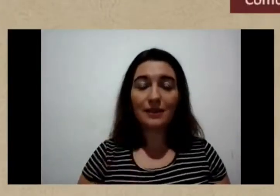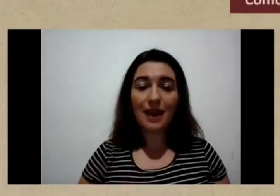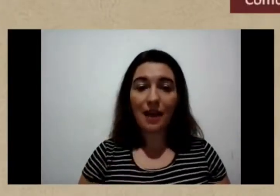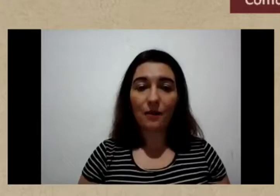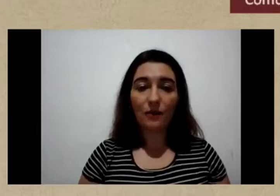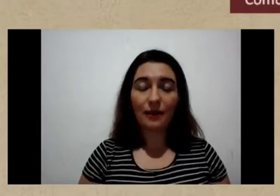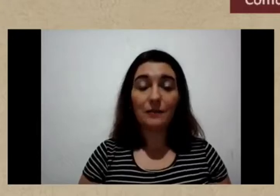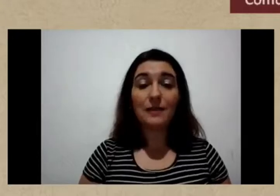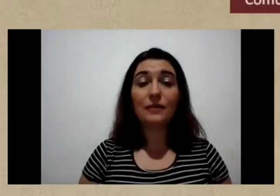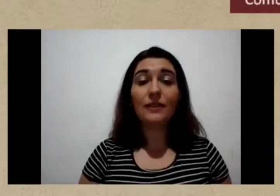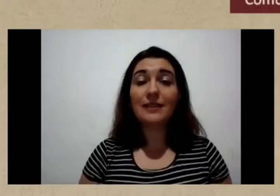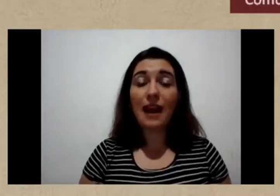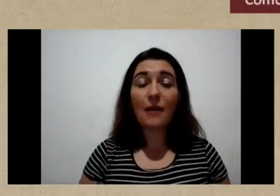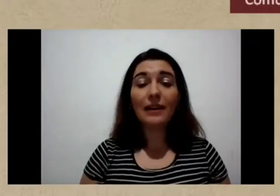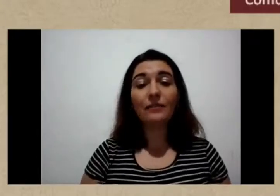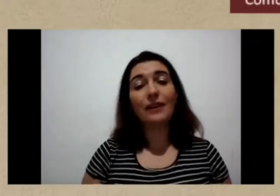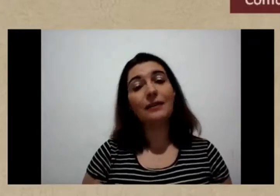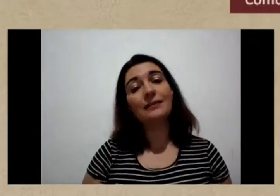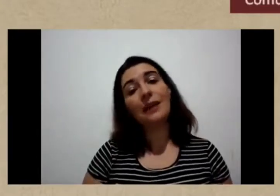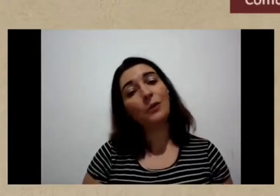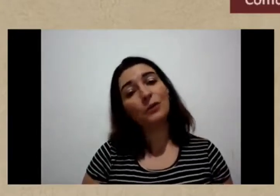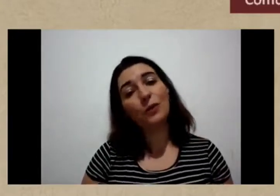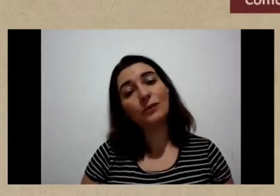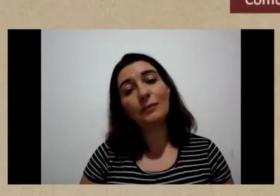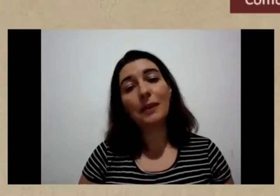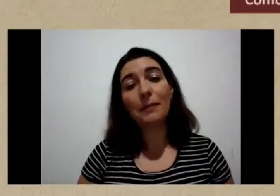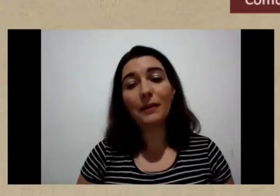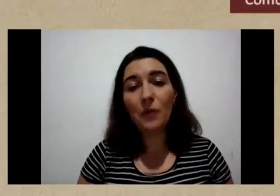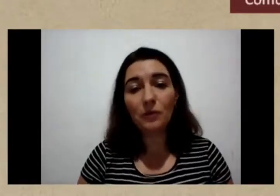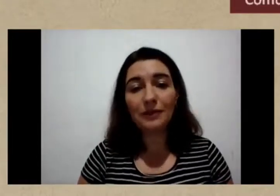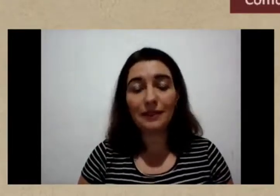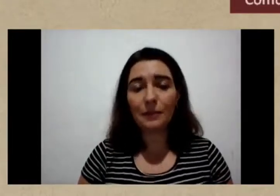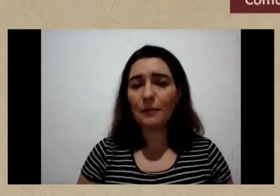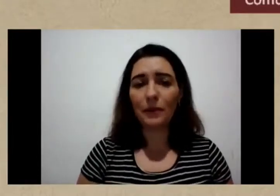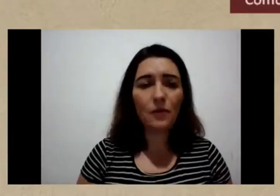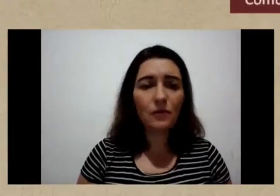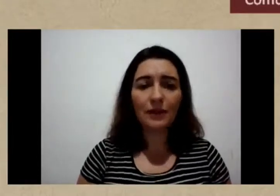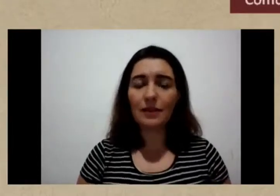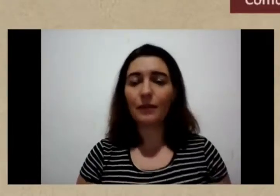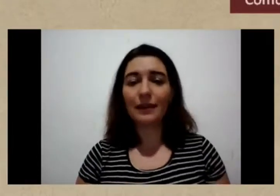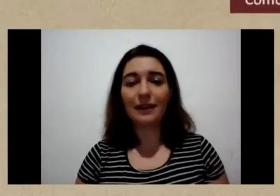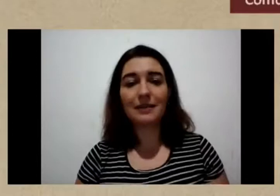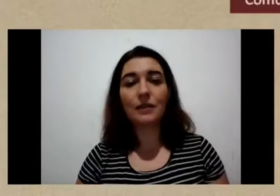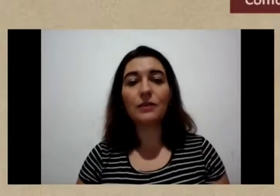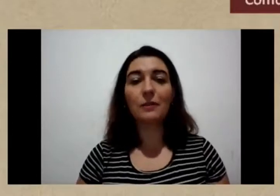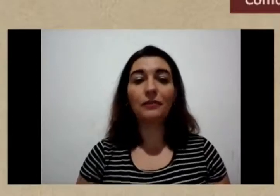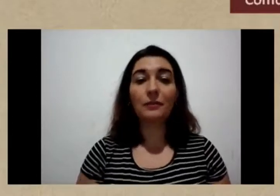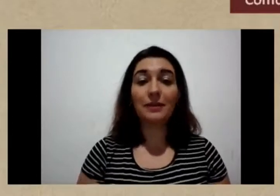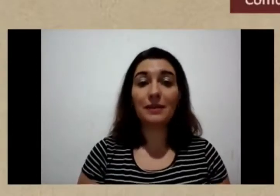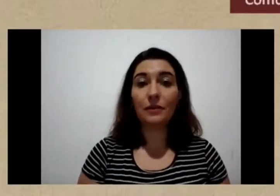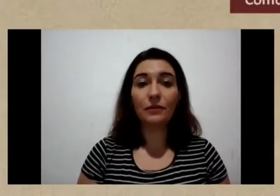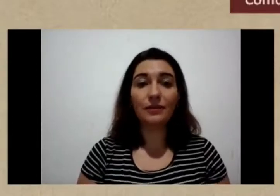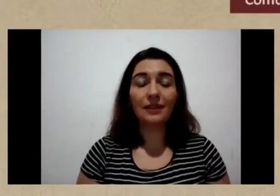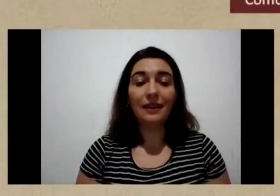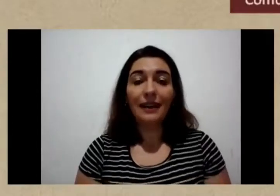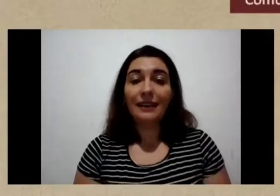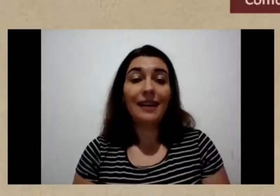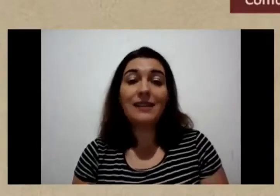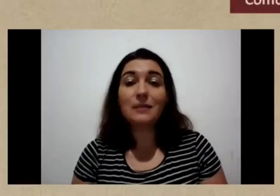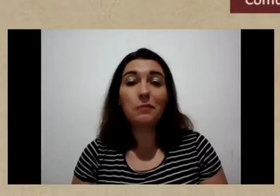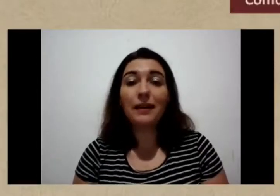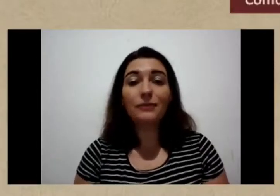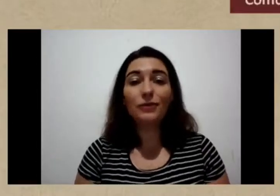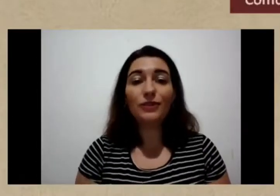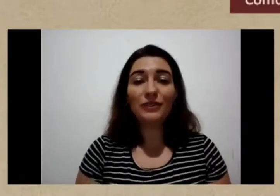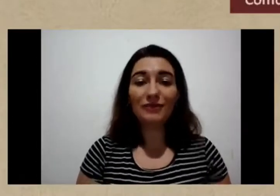expressão facial. A expressão facial é que vai dar o tom da minha pergunta. Se é uma pergunta, se é uma negação, se é uma afirmação, se